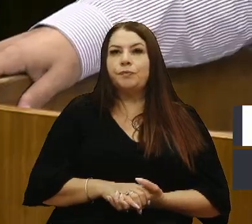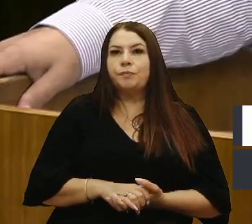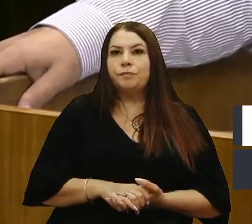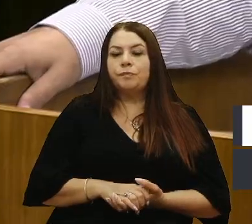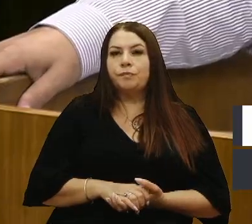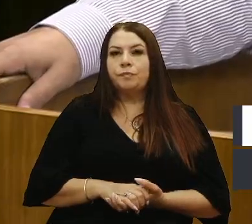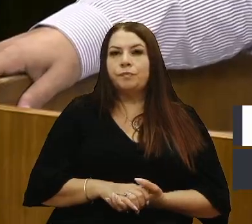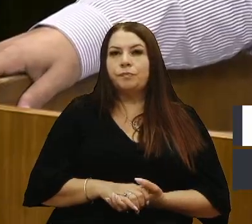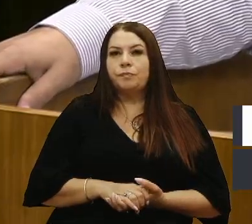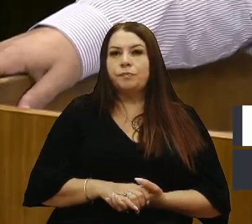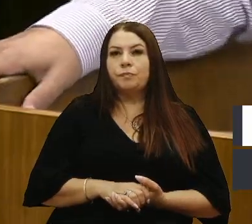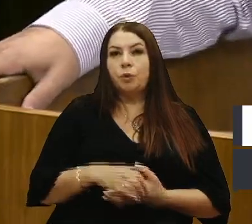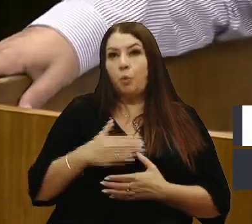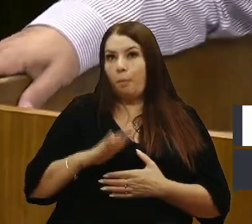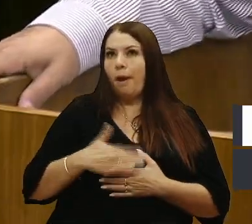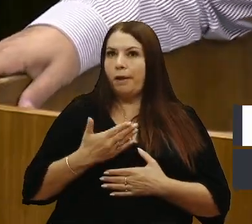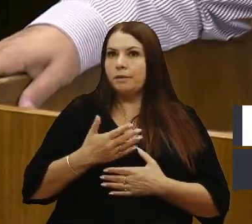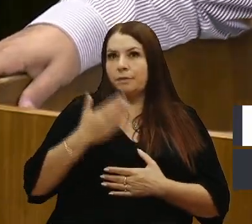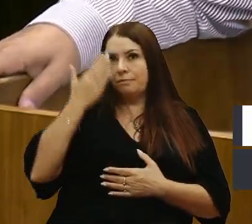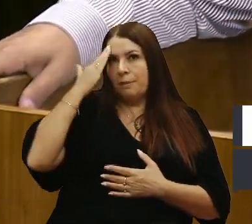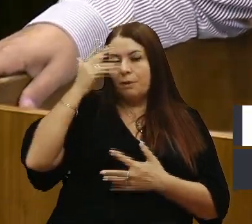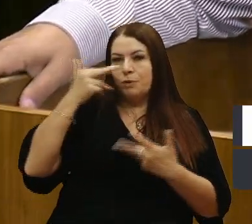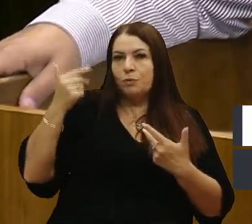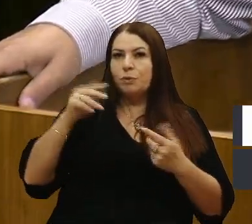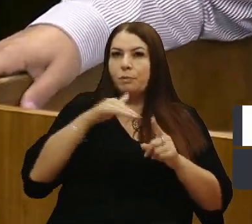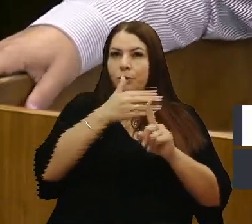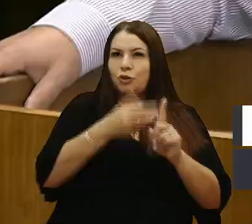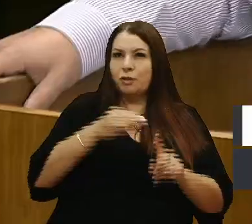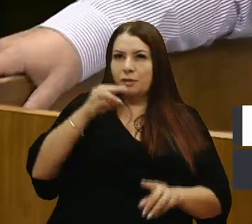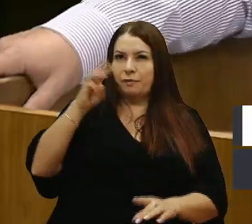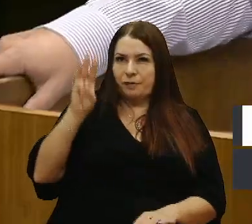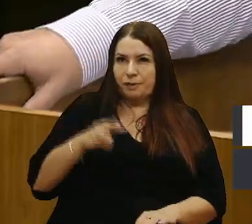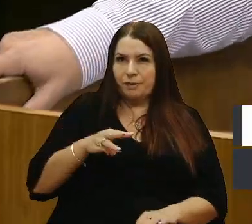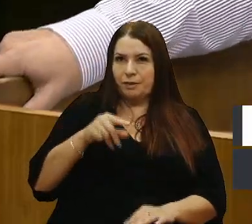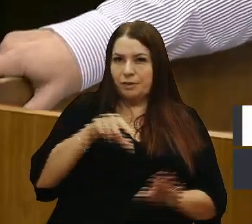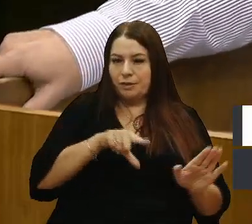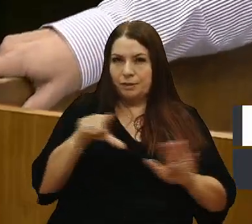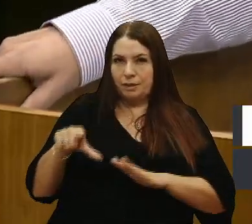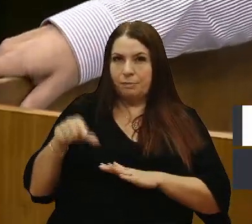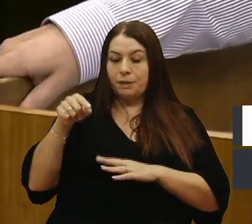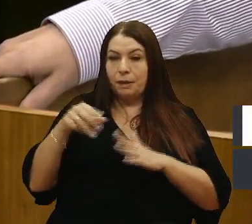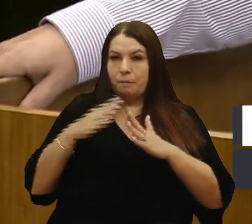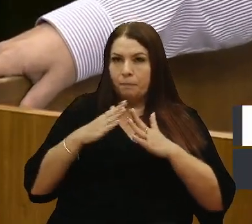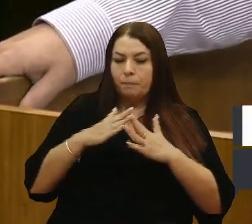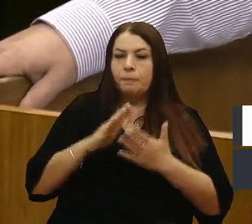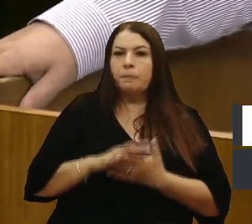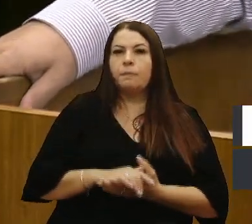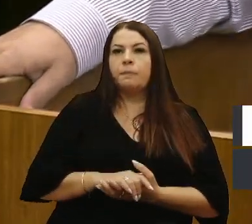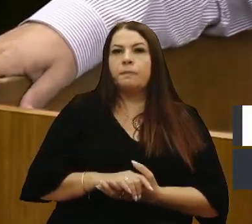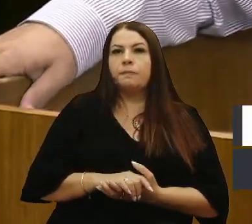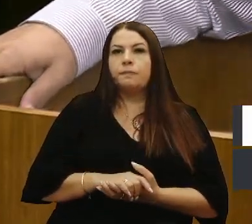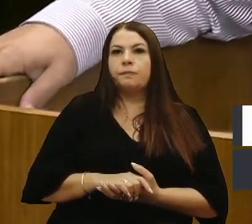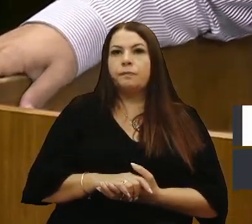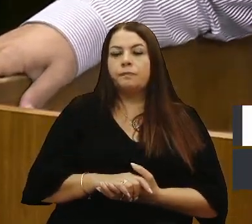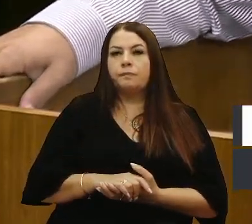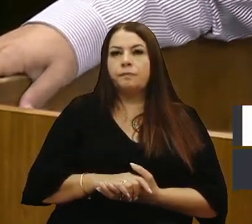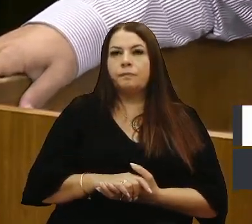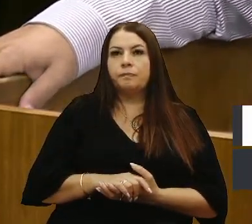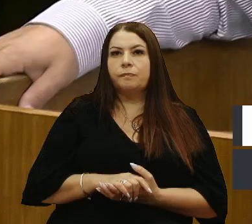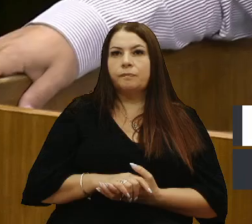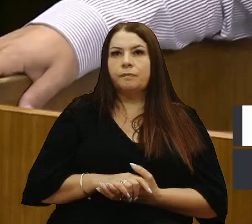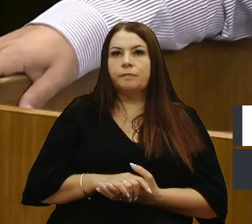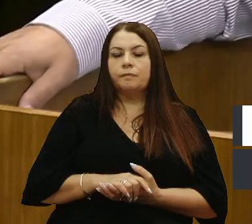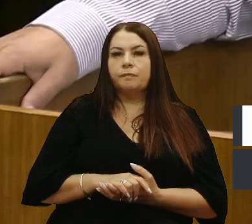mais propriedade. Nós homenageamos a Visat essa semana aqui nessa casa e a